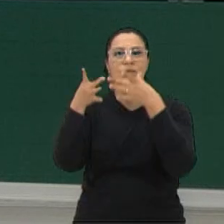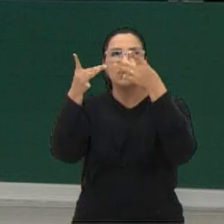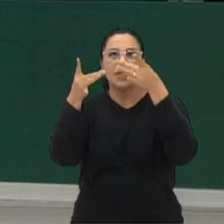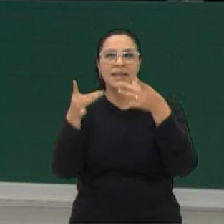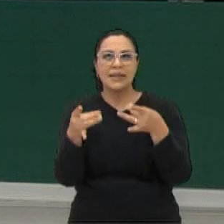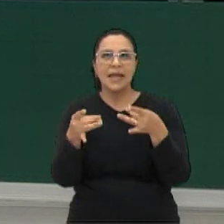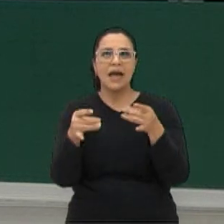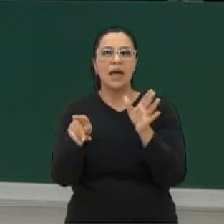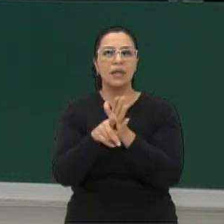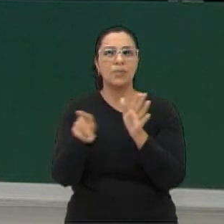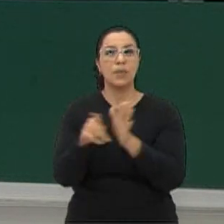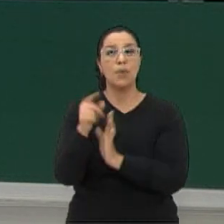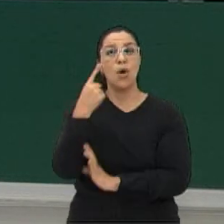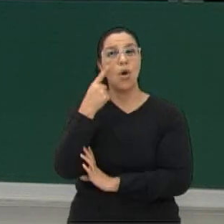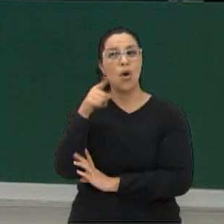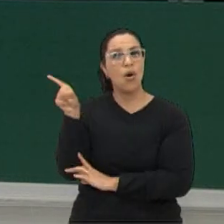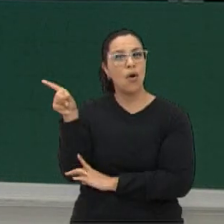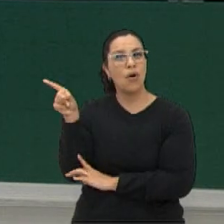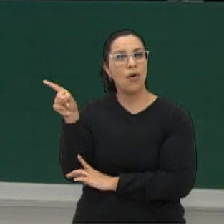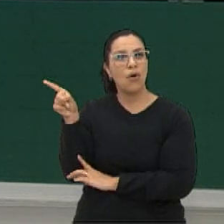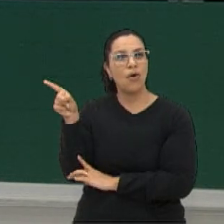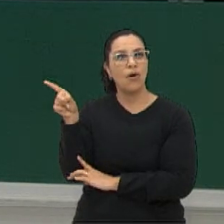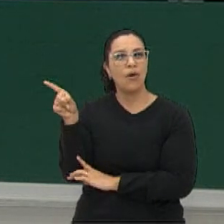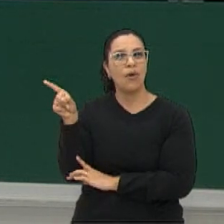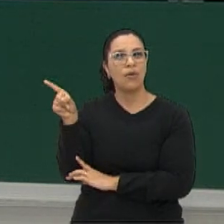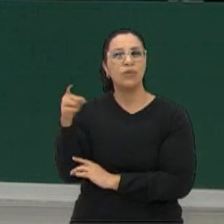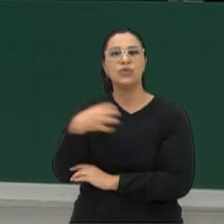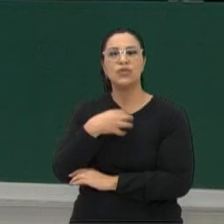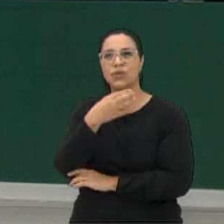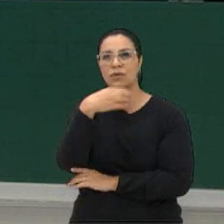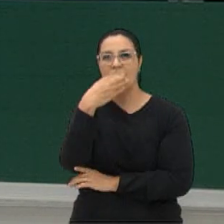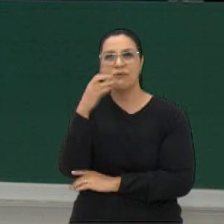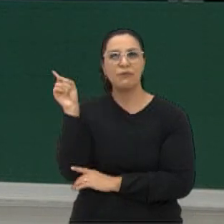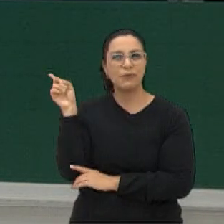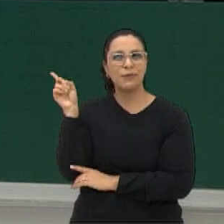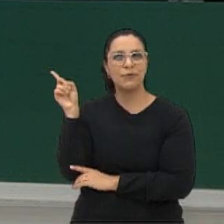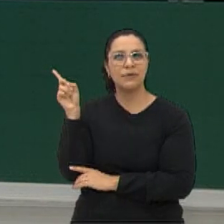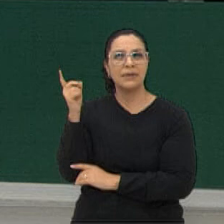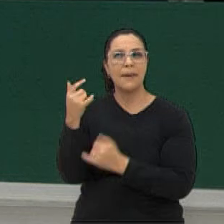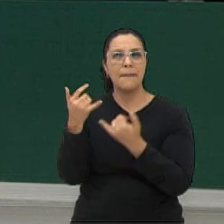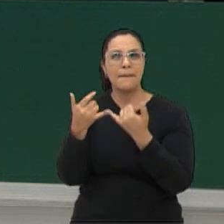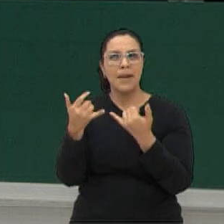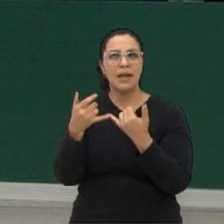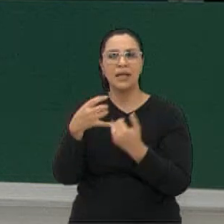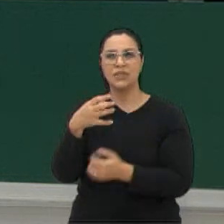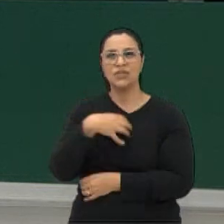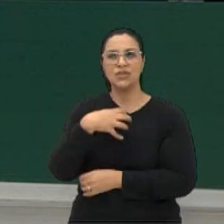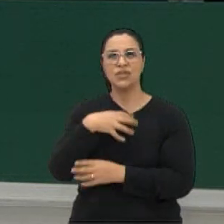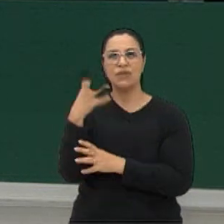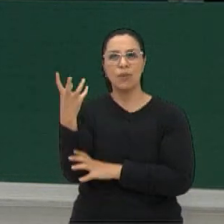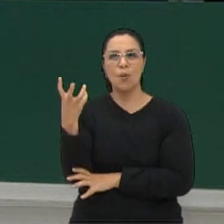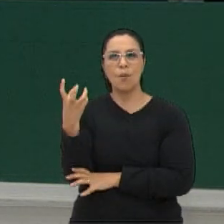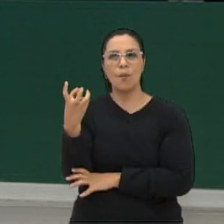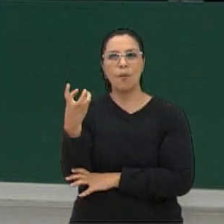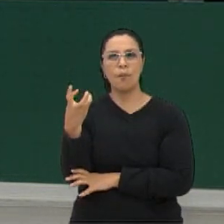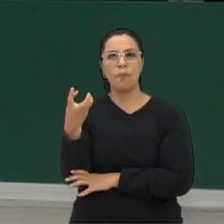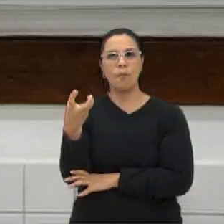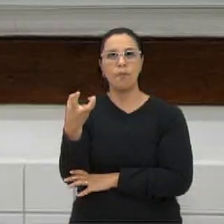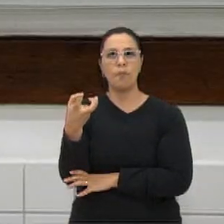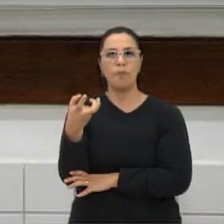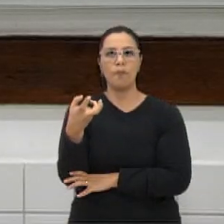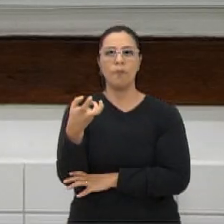detalhes da planta. Outra, olha só a própria fruta também num processo de secando, né? Então,